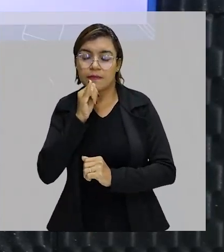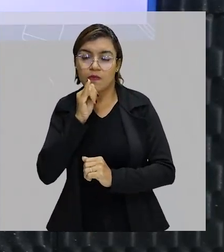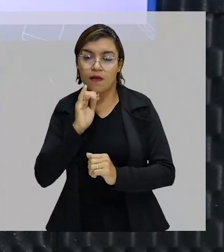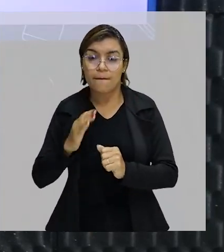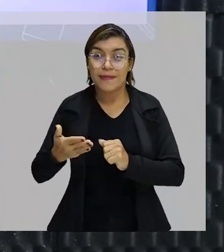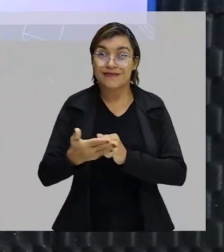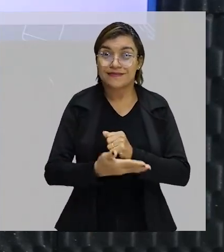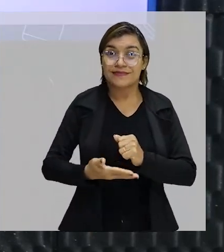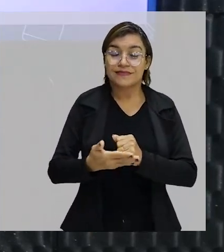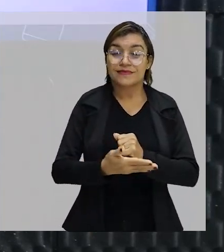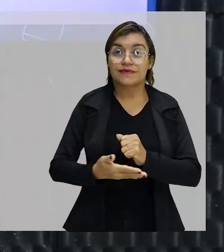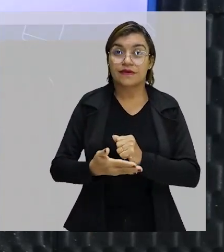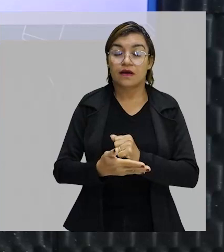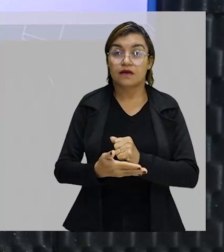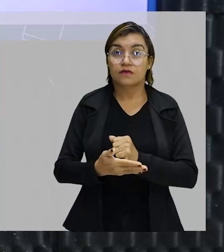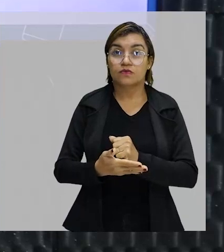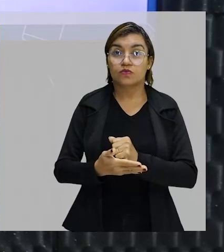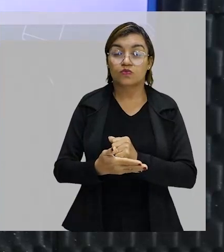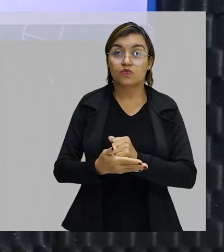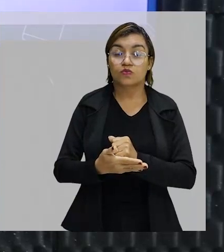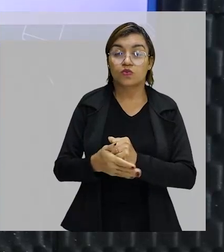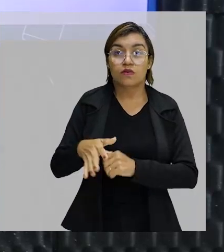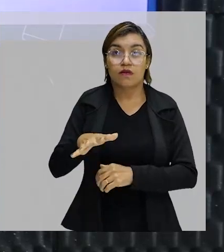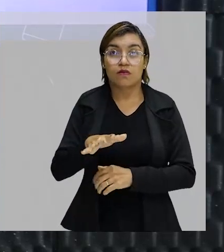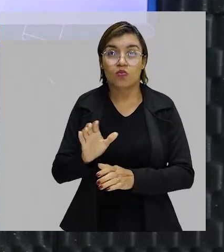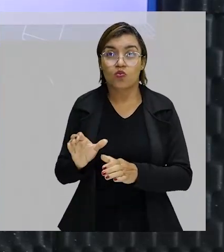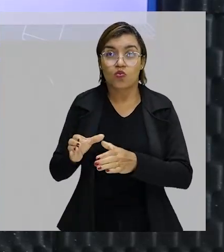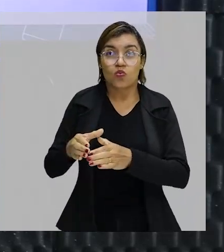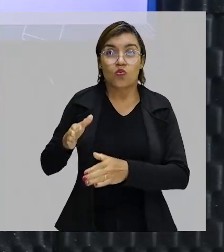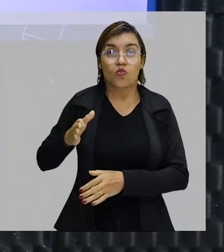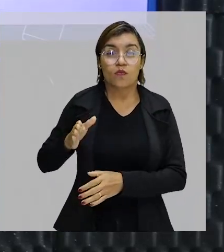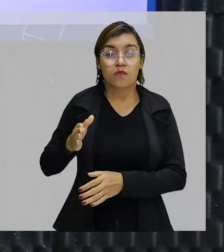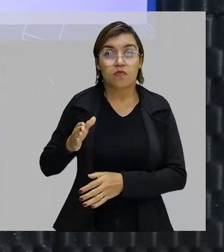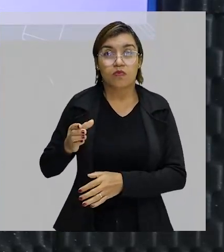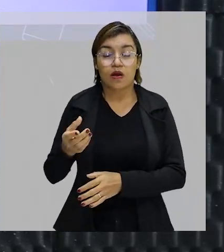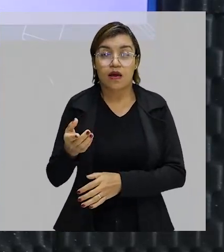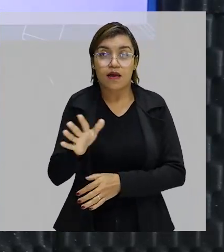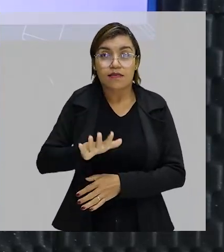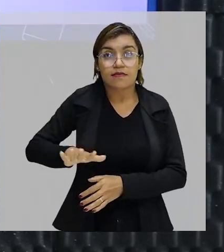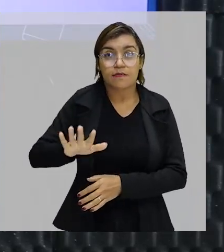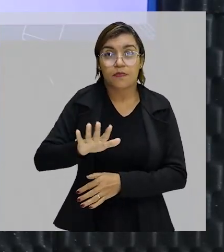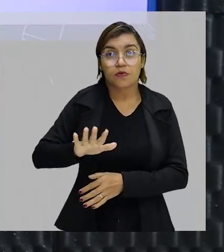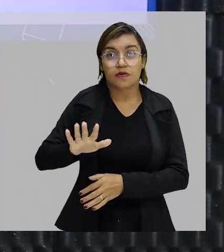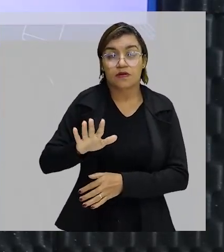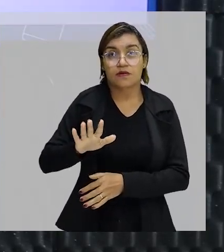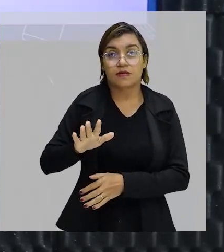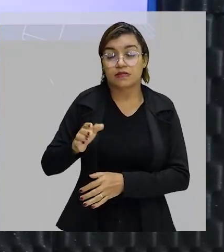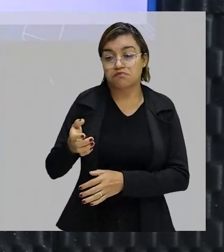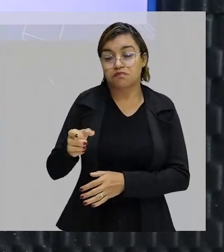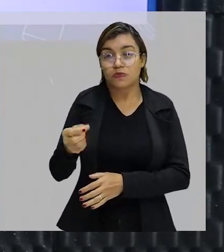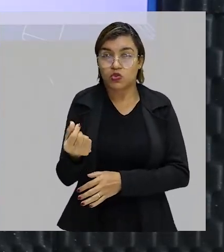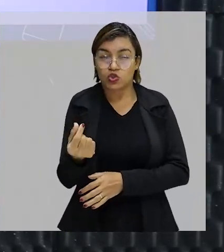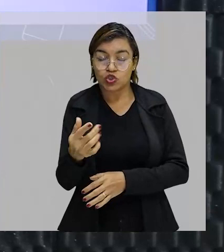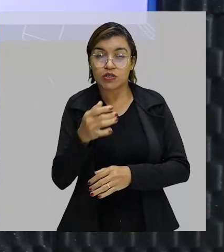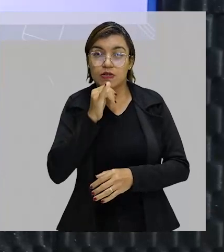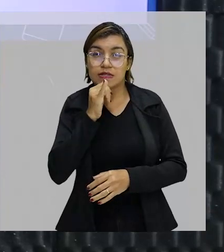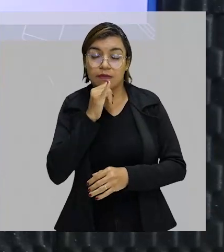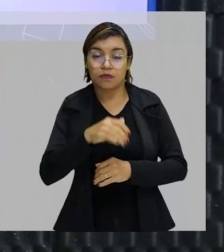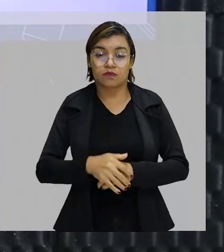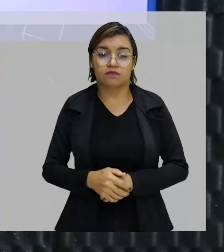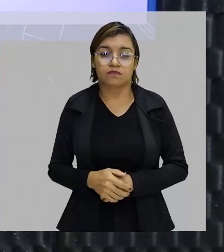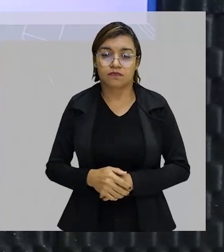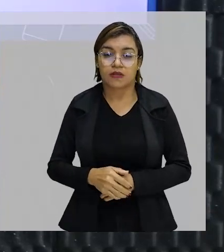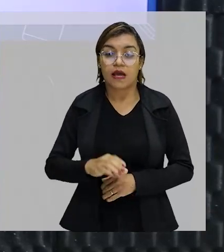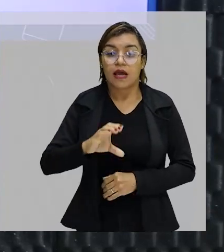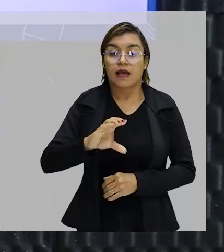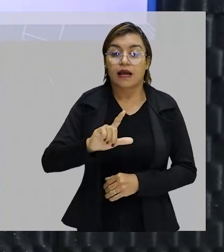no padrão de vida dos indivíduos. Também chamado de classismo, aí eu te pergunto, por que